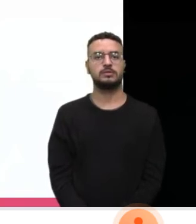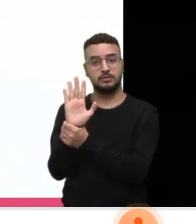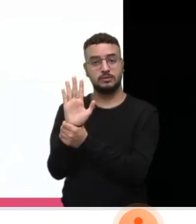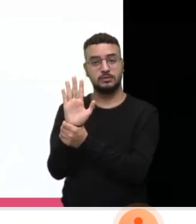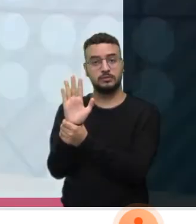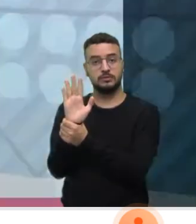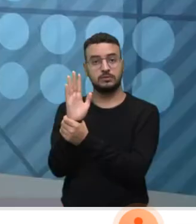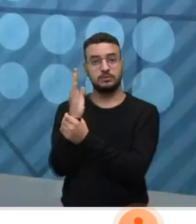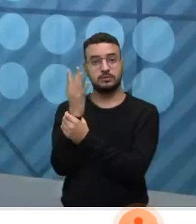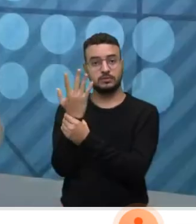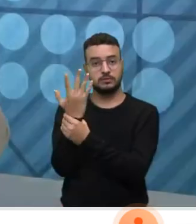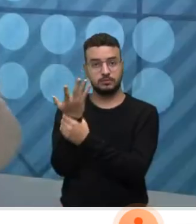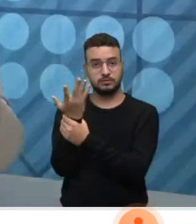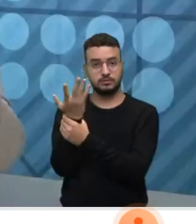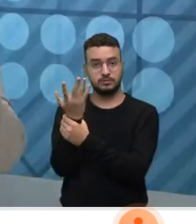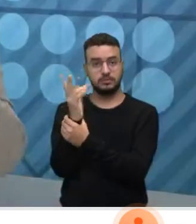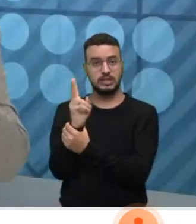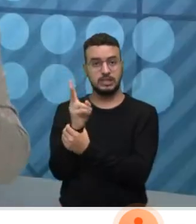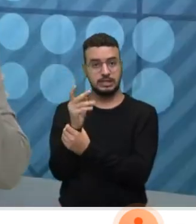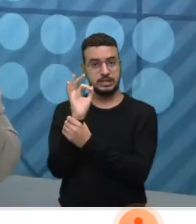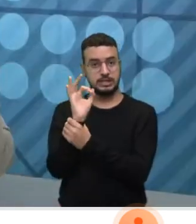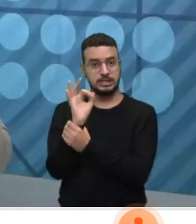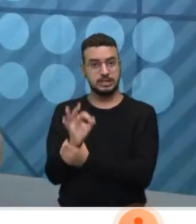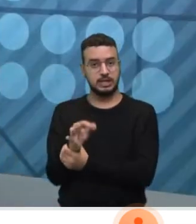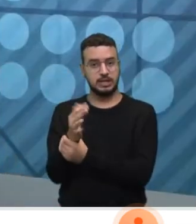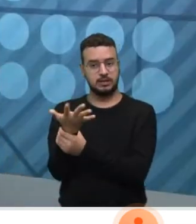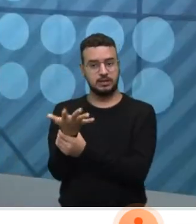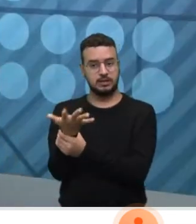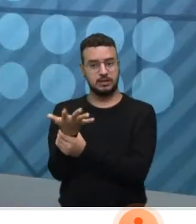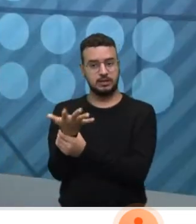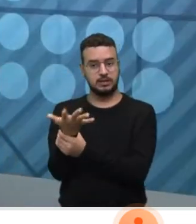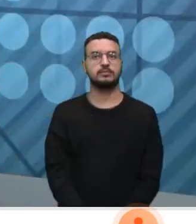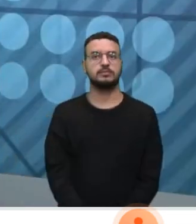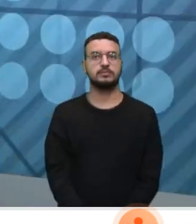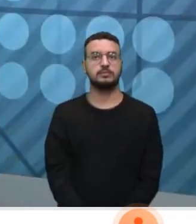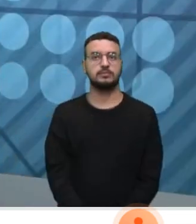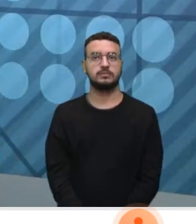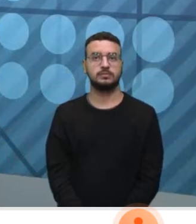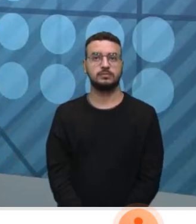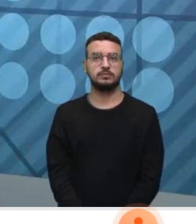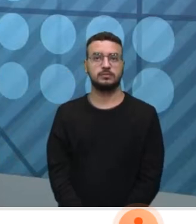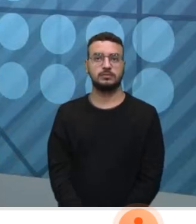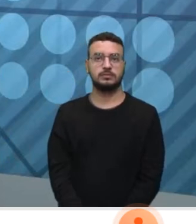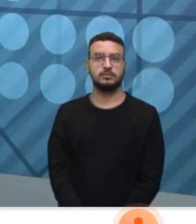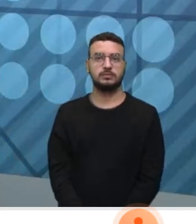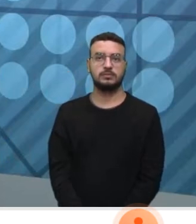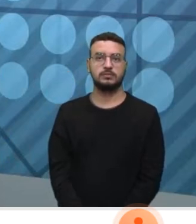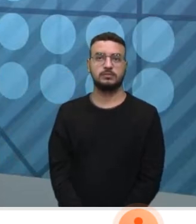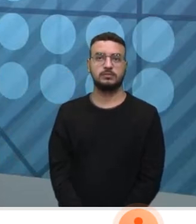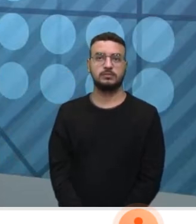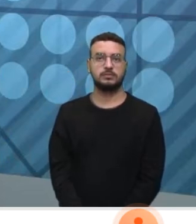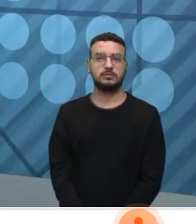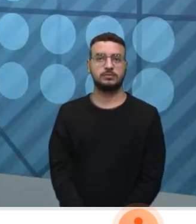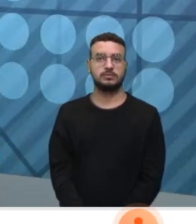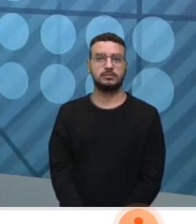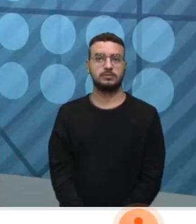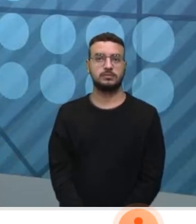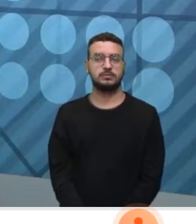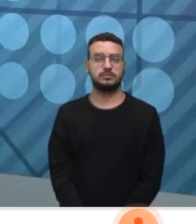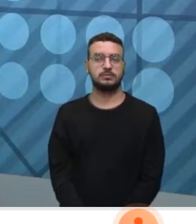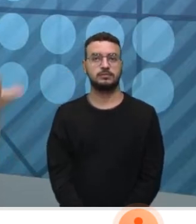cima, certo? Então, vocês 2, vocês 3, vocês